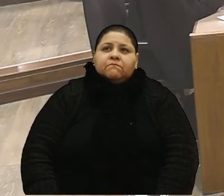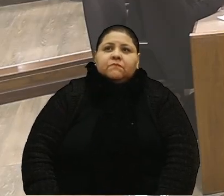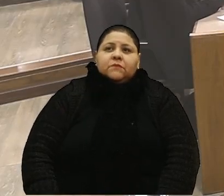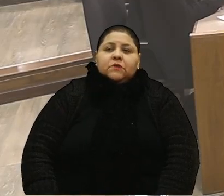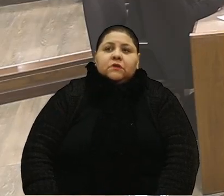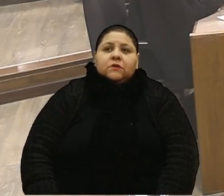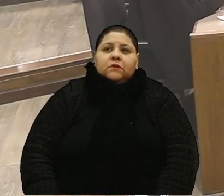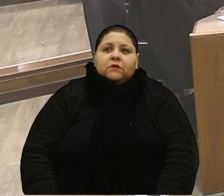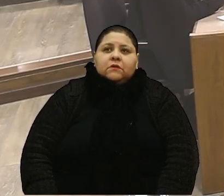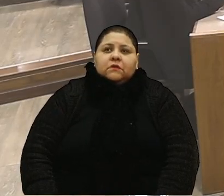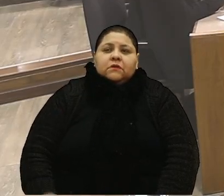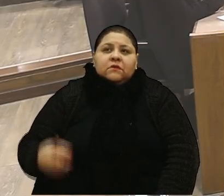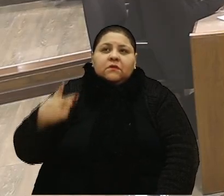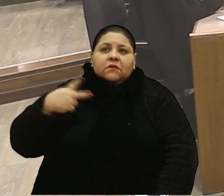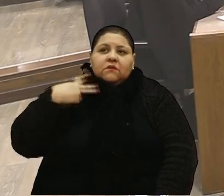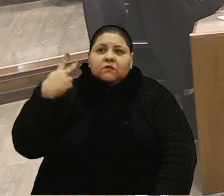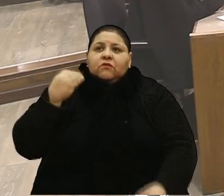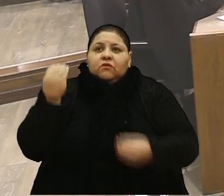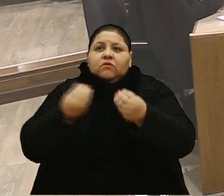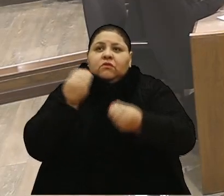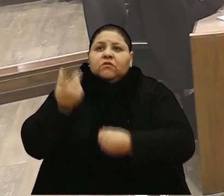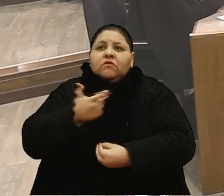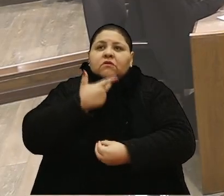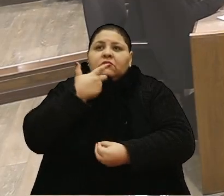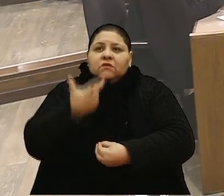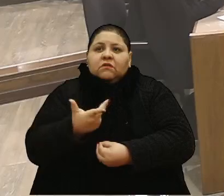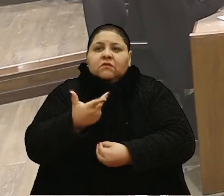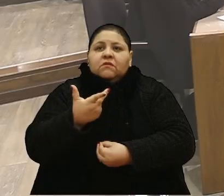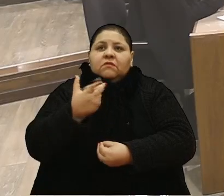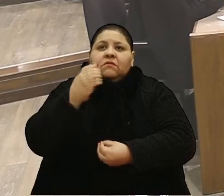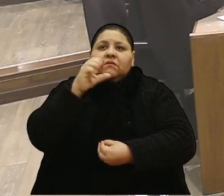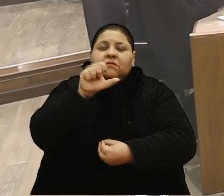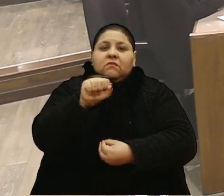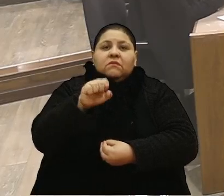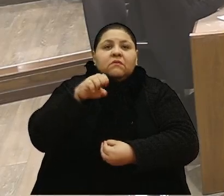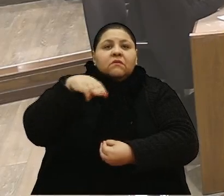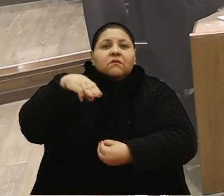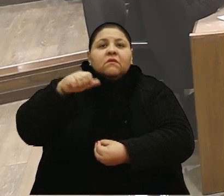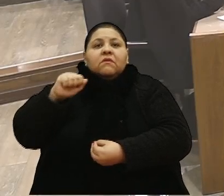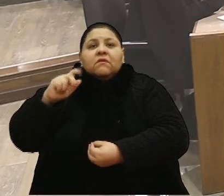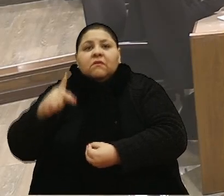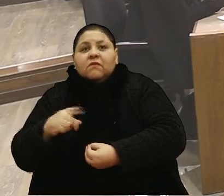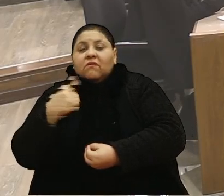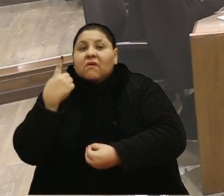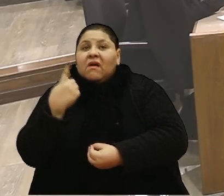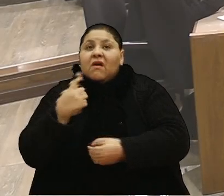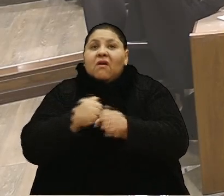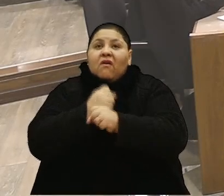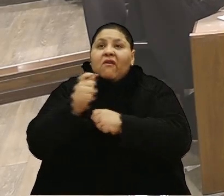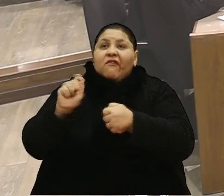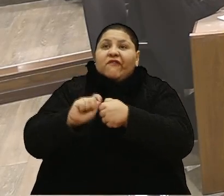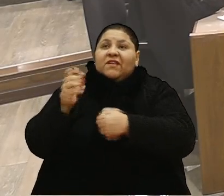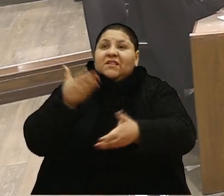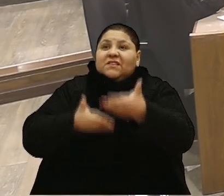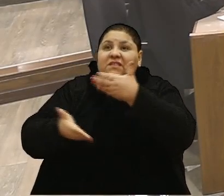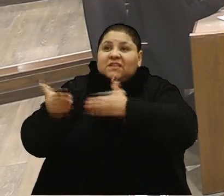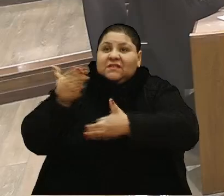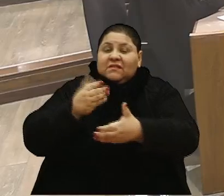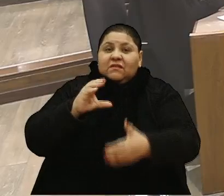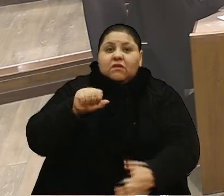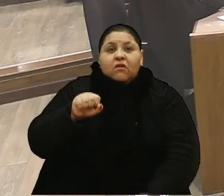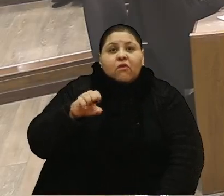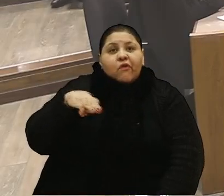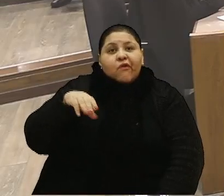Vereador, o que foi dito é que o CEMAP estava há 1 ano fazendo atendimentos. O